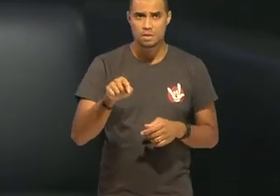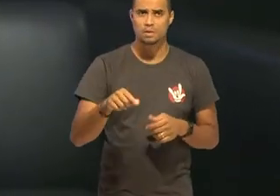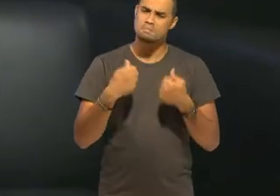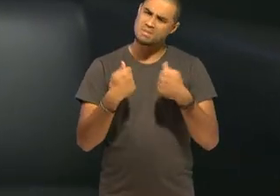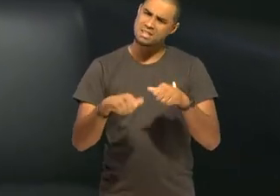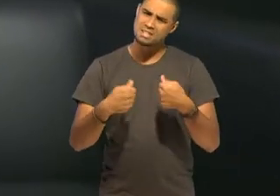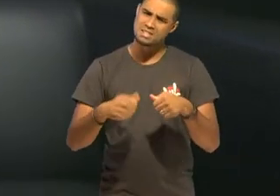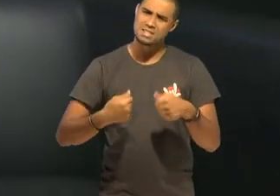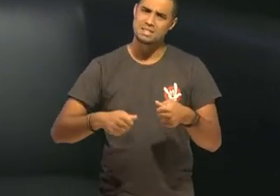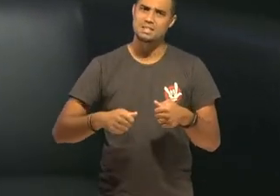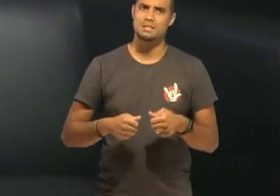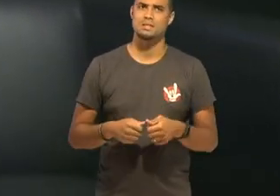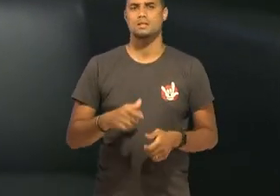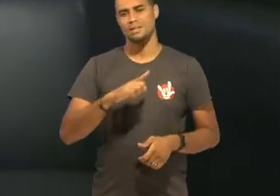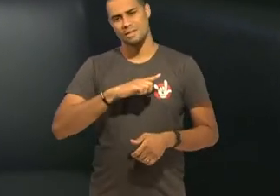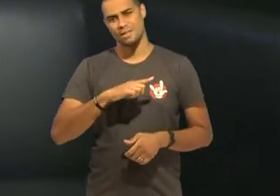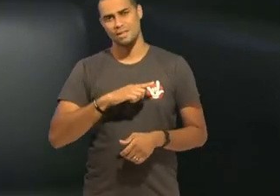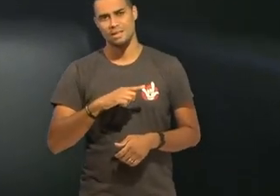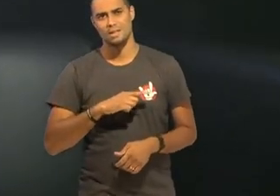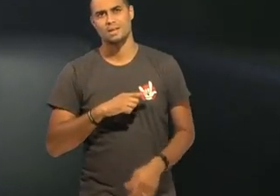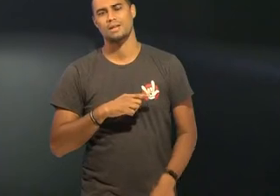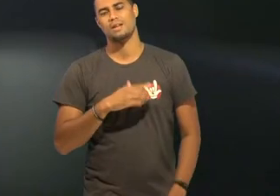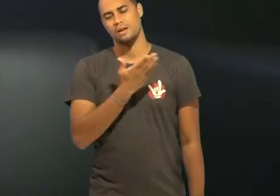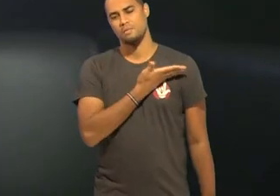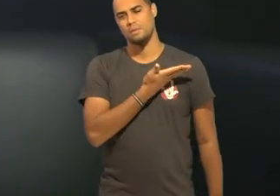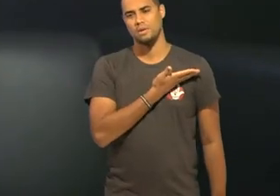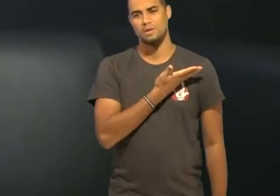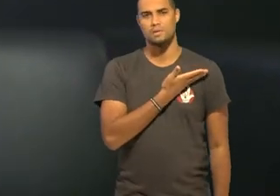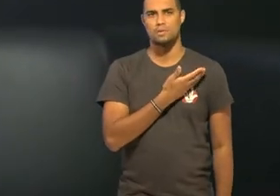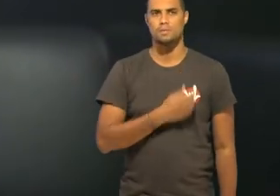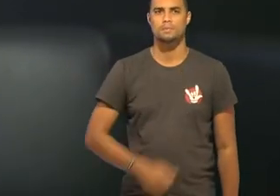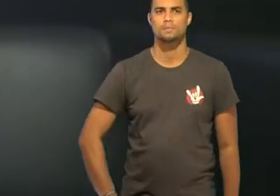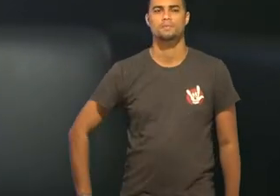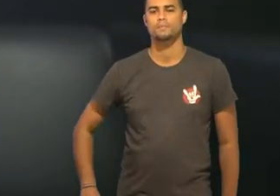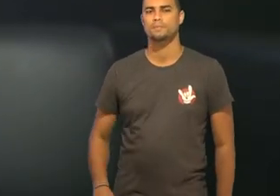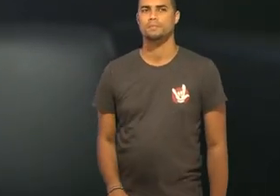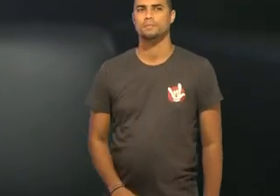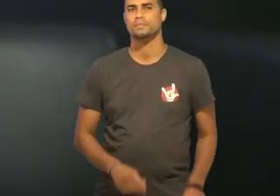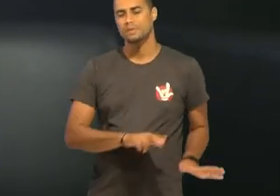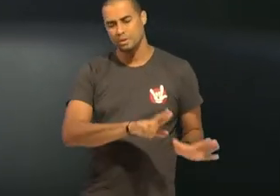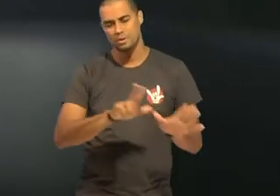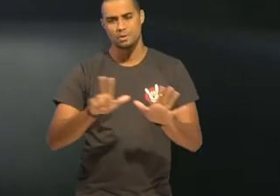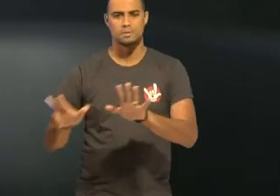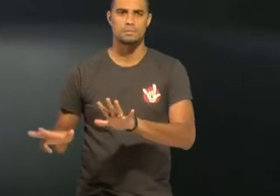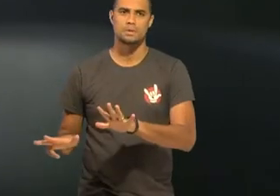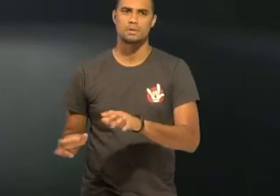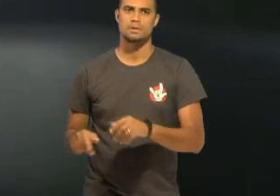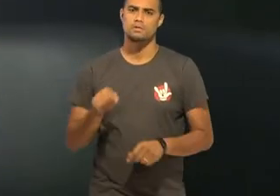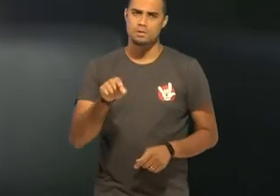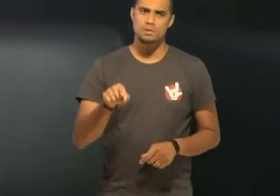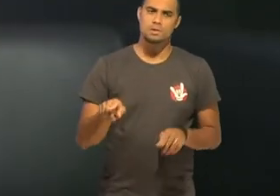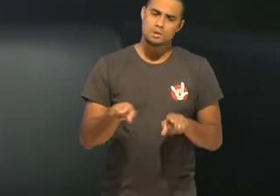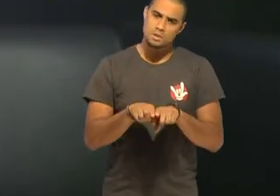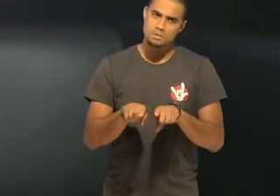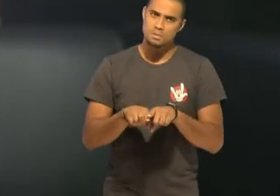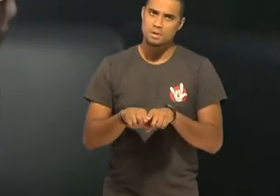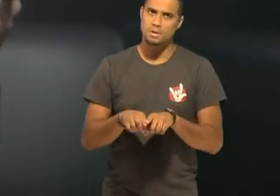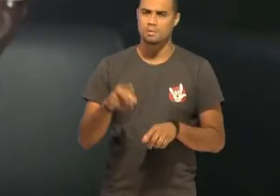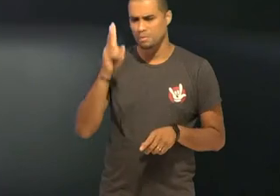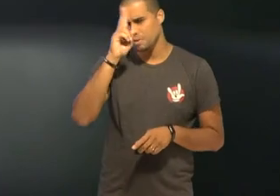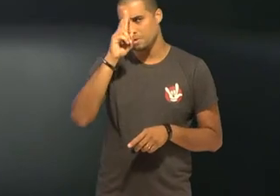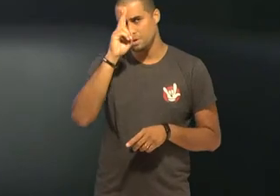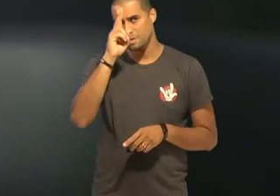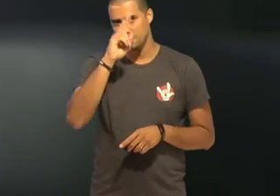você e ele são inseparáveis em Cristo. Que nessa semana você também participe conosco. Nós estamos com